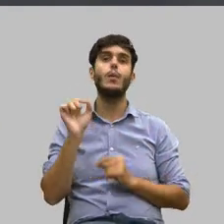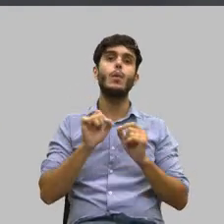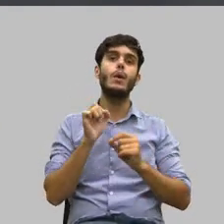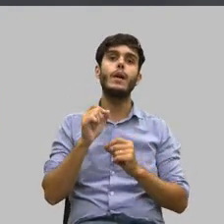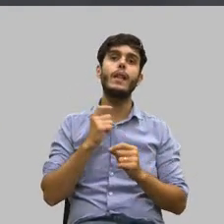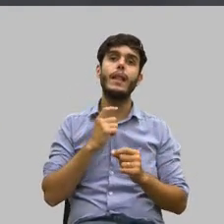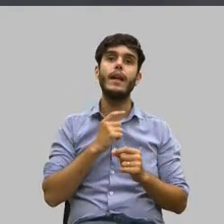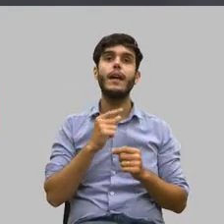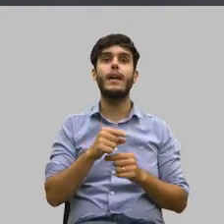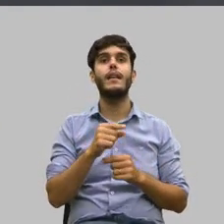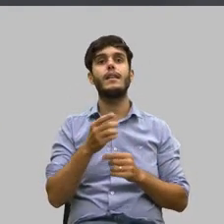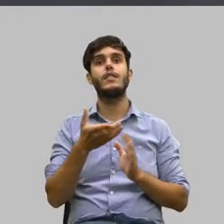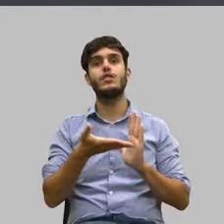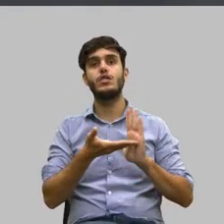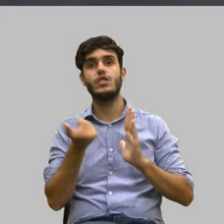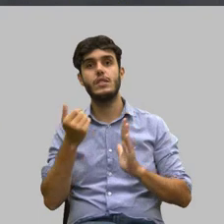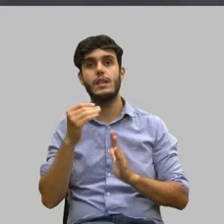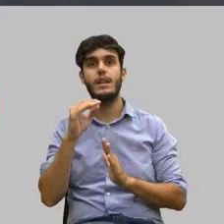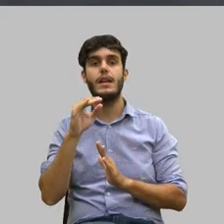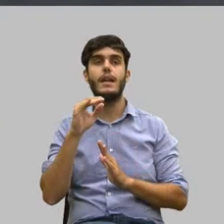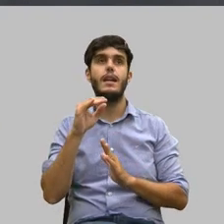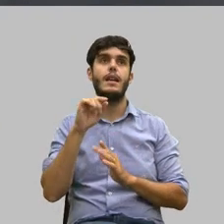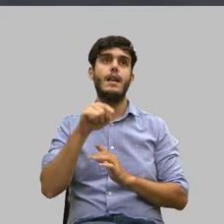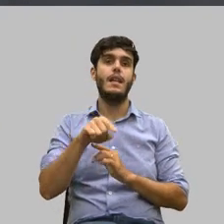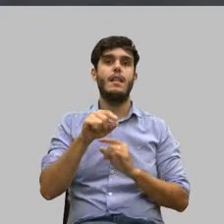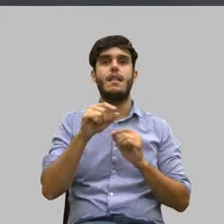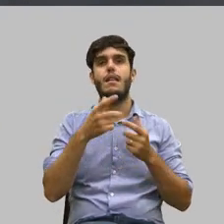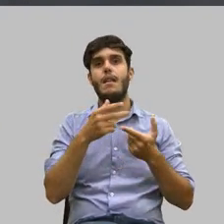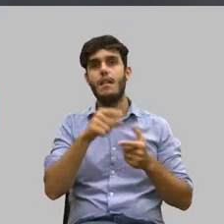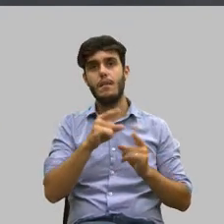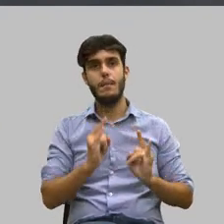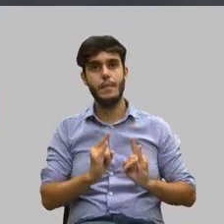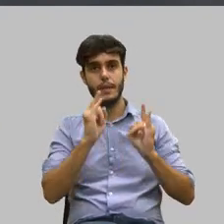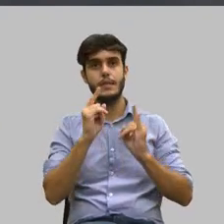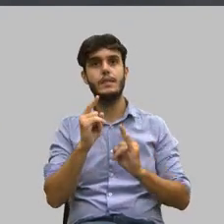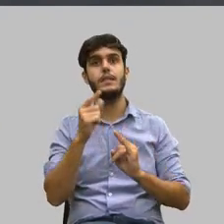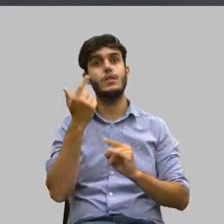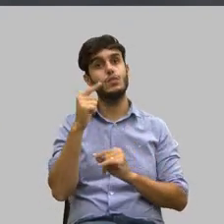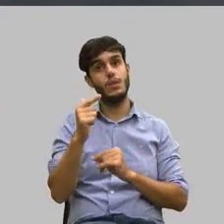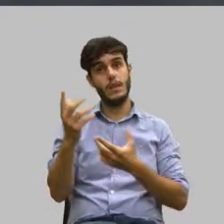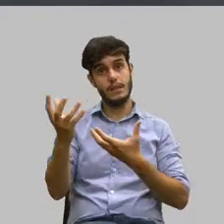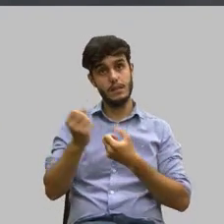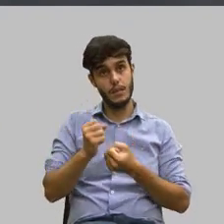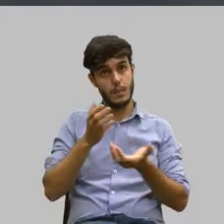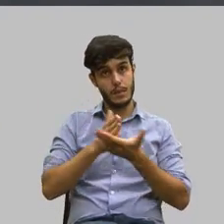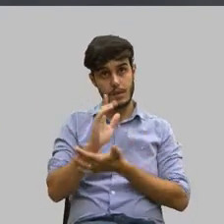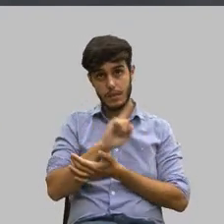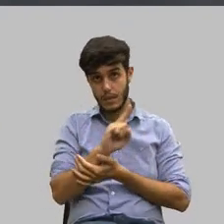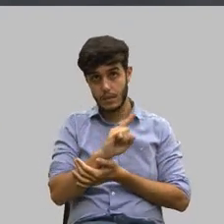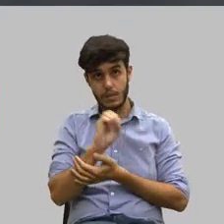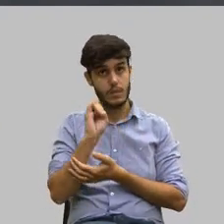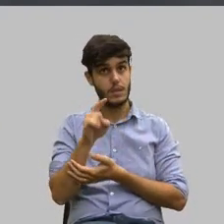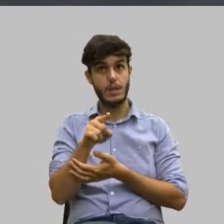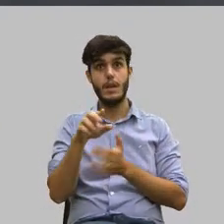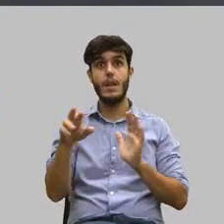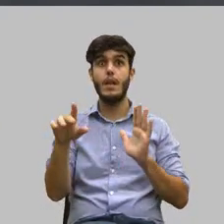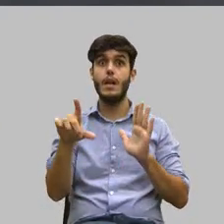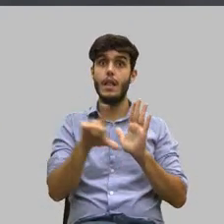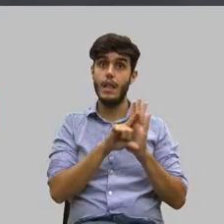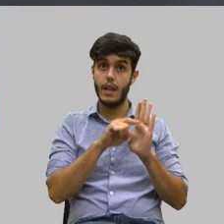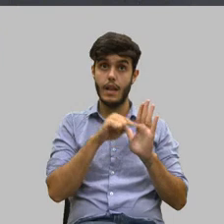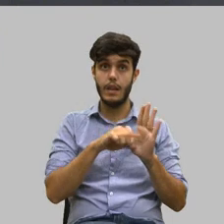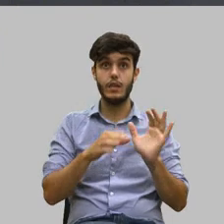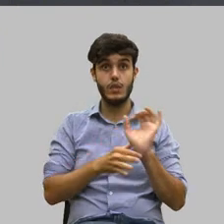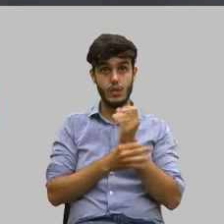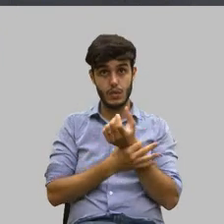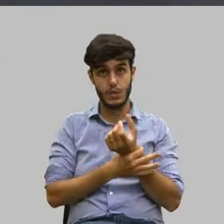alguma isenção não não existe os prédios não tendo avcb eles se encontram de acordo com a legislação de Segurança contra